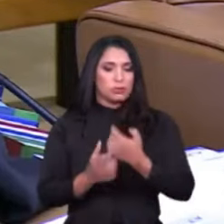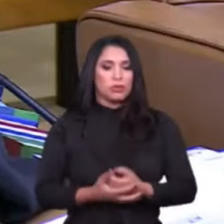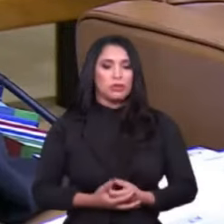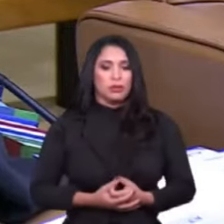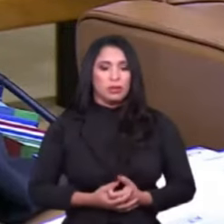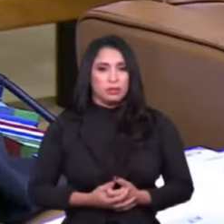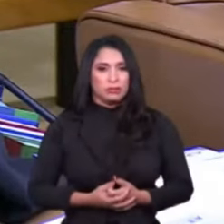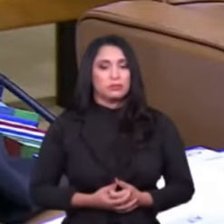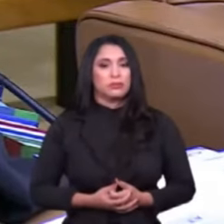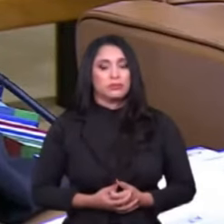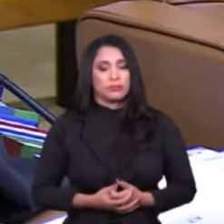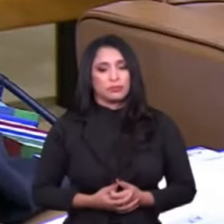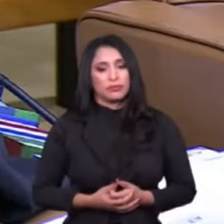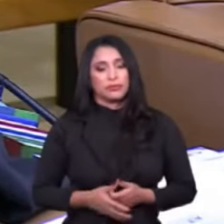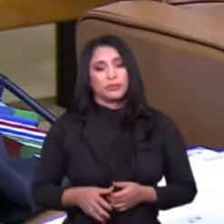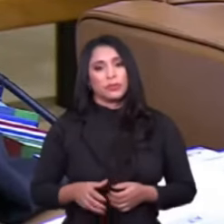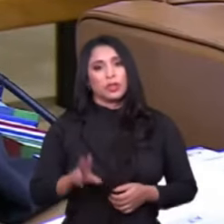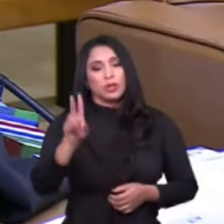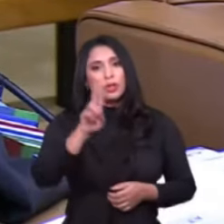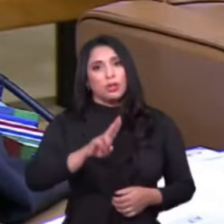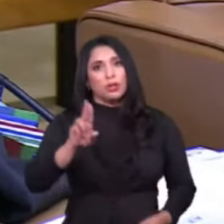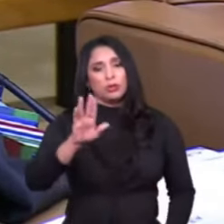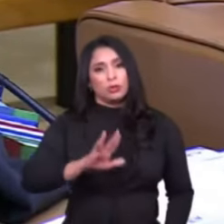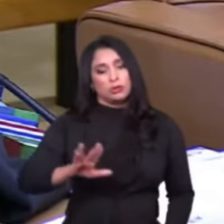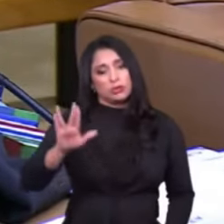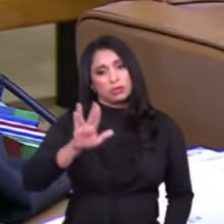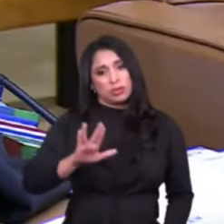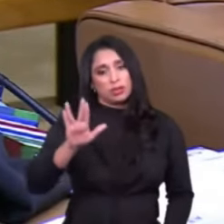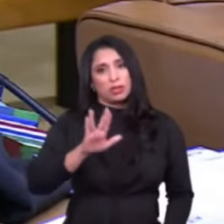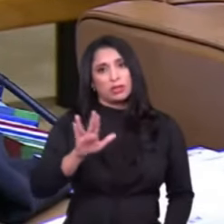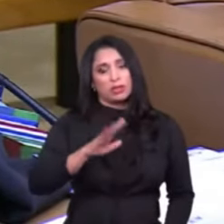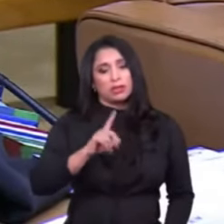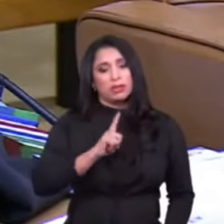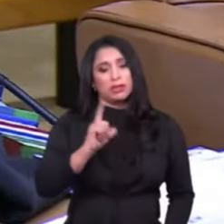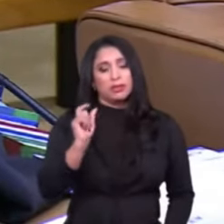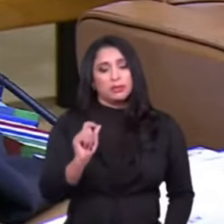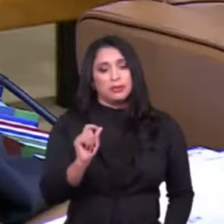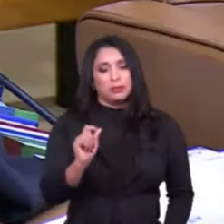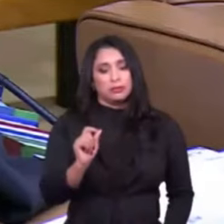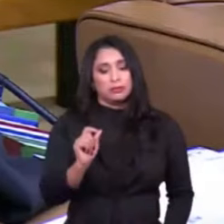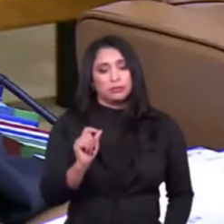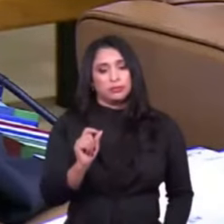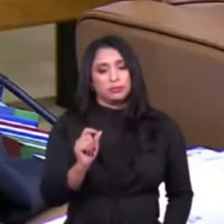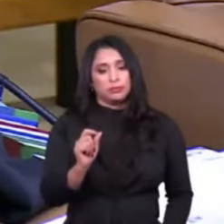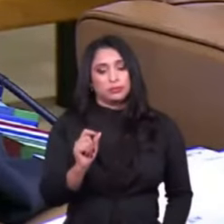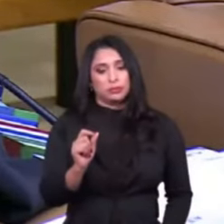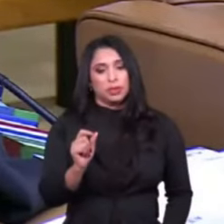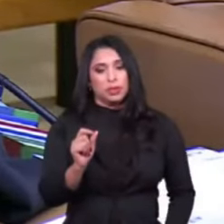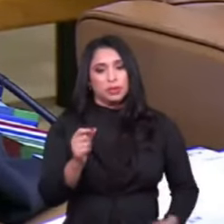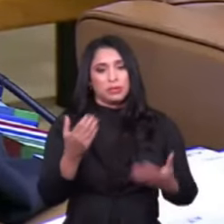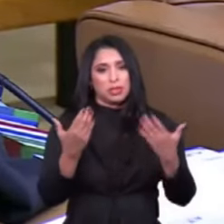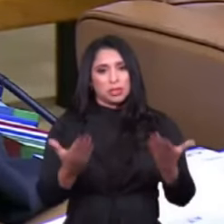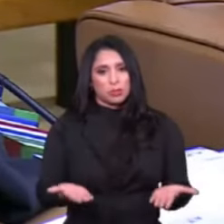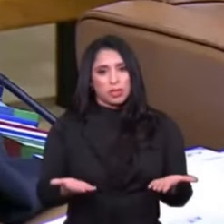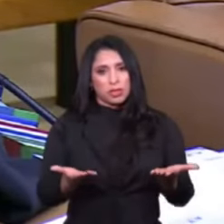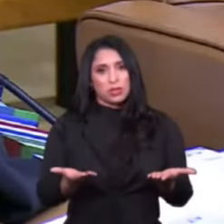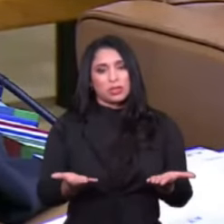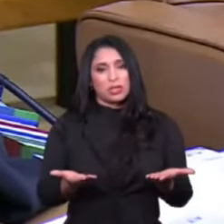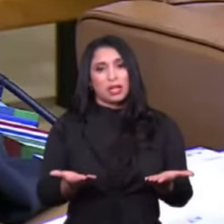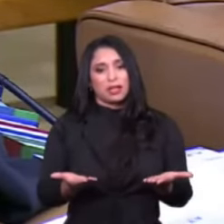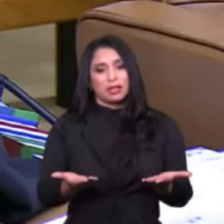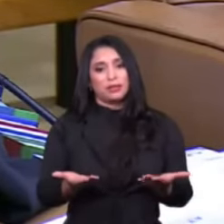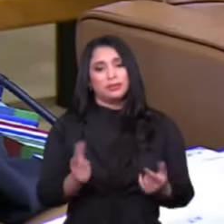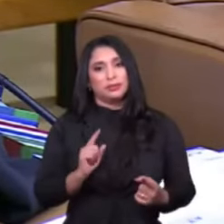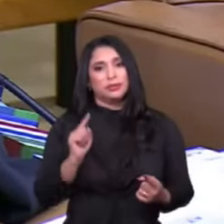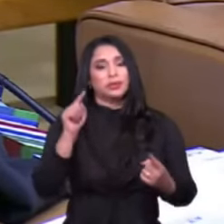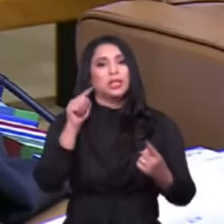o uso diário de cannabis e também o uso não diário de cannabis estavam associados a uma maior prevalência de